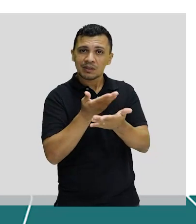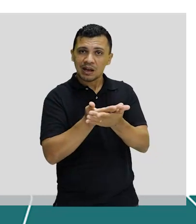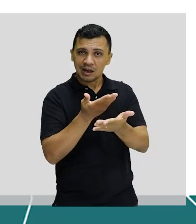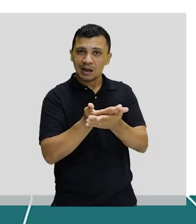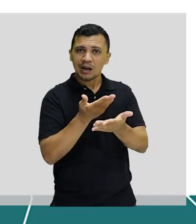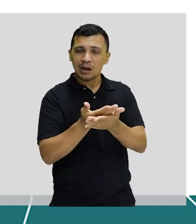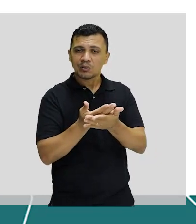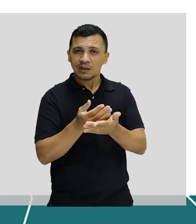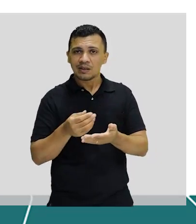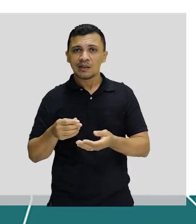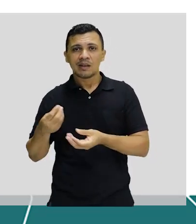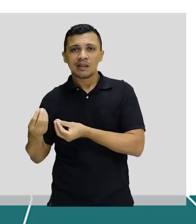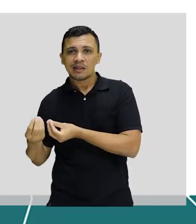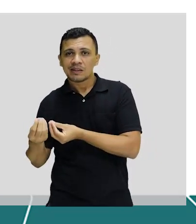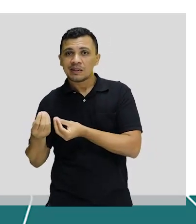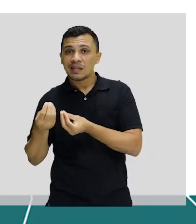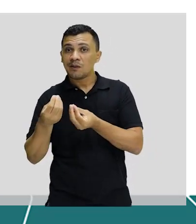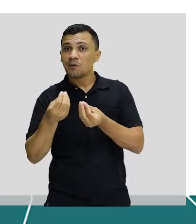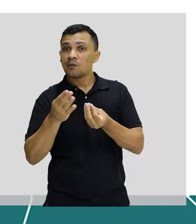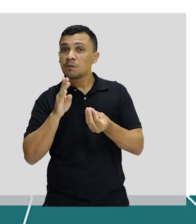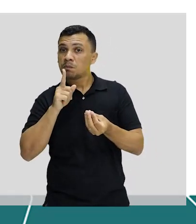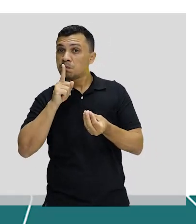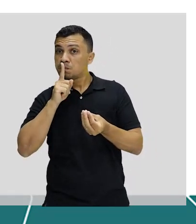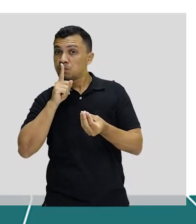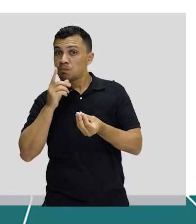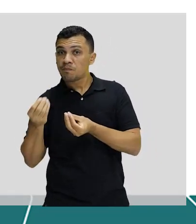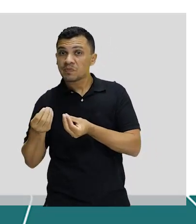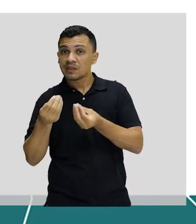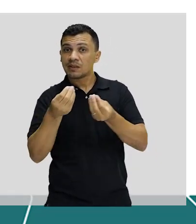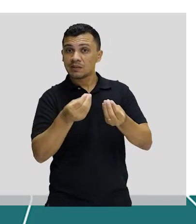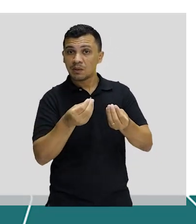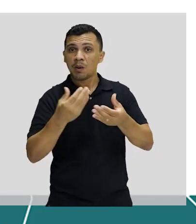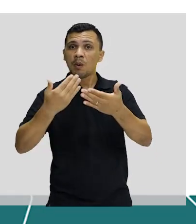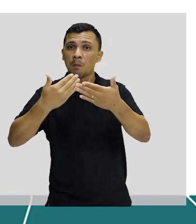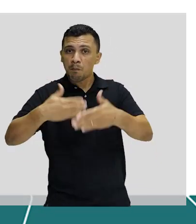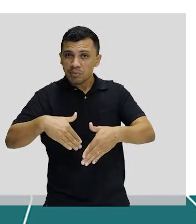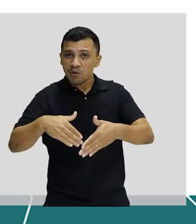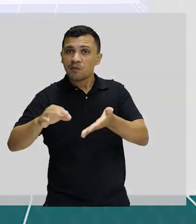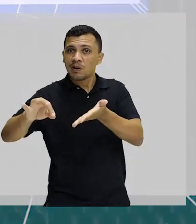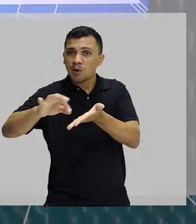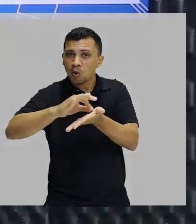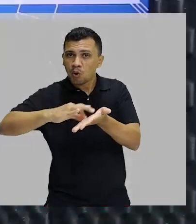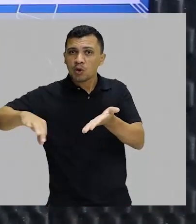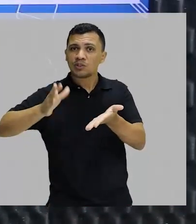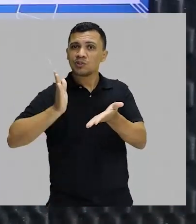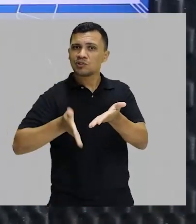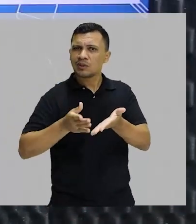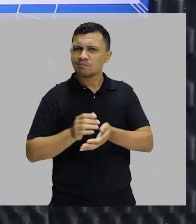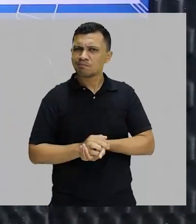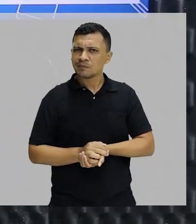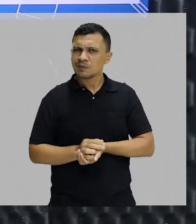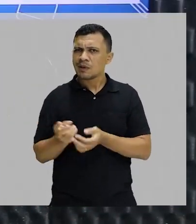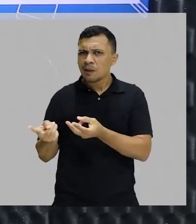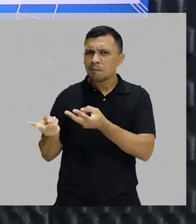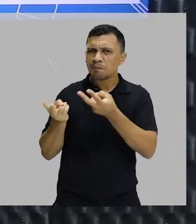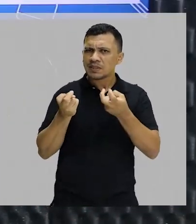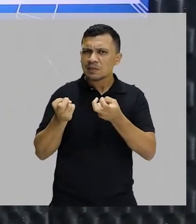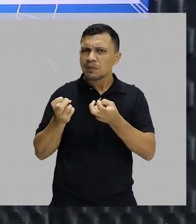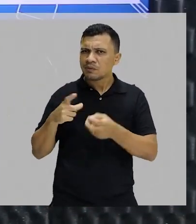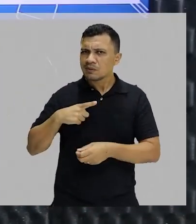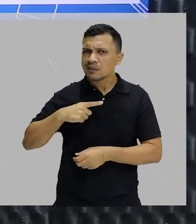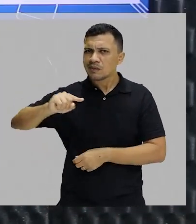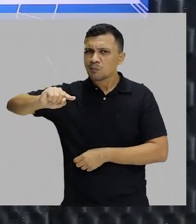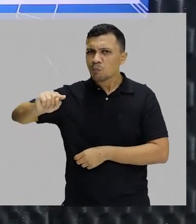devolveu em silêncio as provas corrigidas. Observem aí que nós já tivemos uma alteração. Nós já tivemos uma